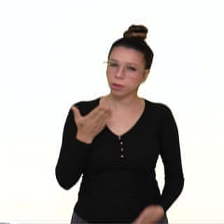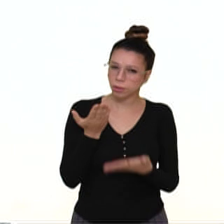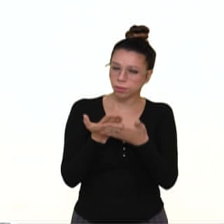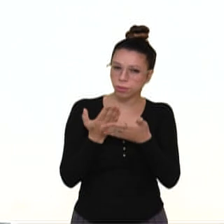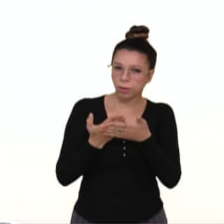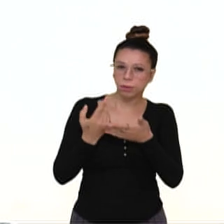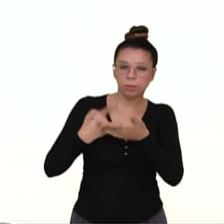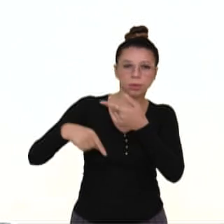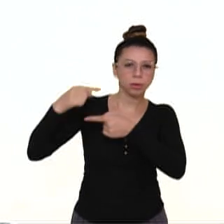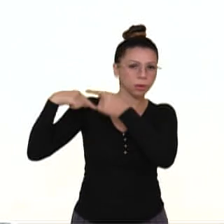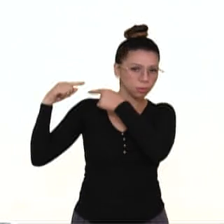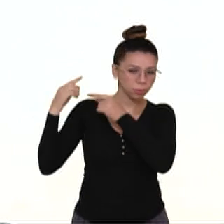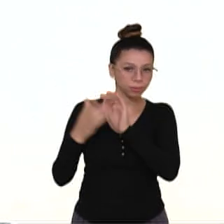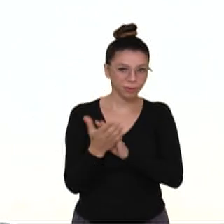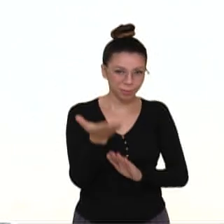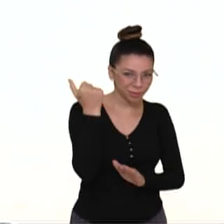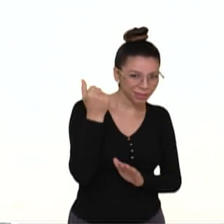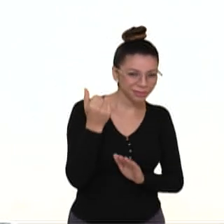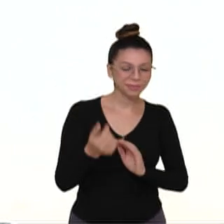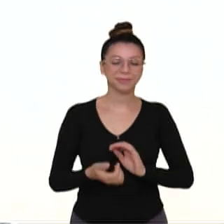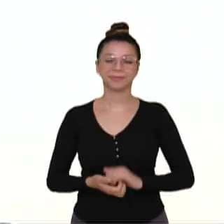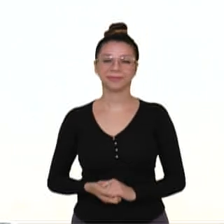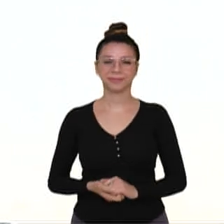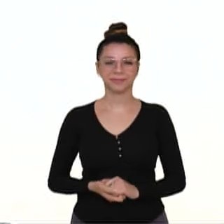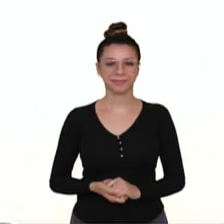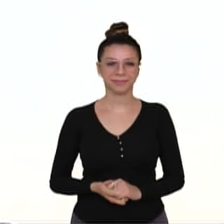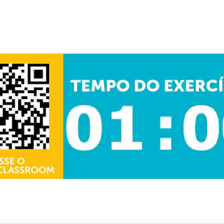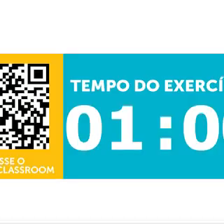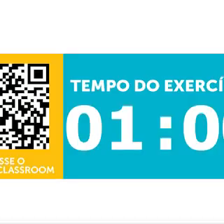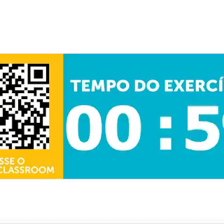outras aulas. Vamos lá?